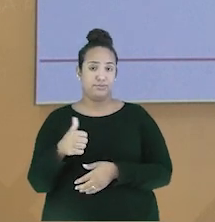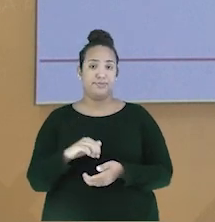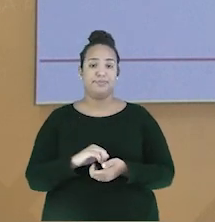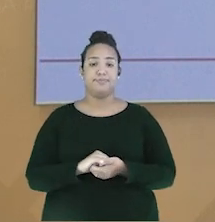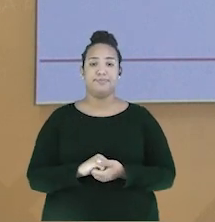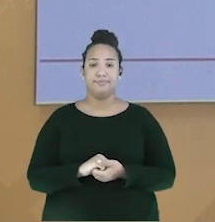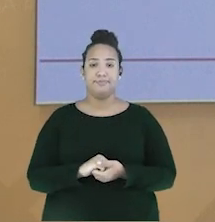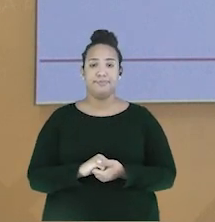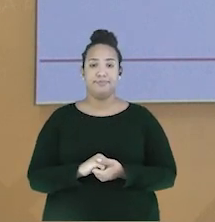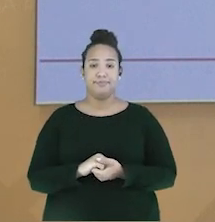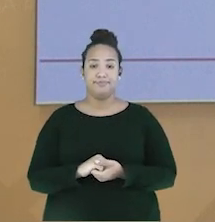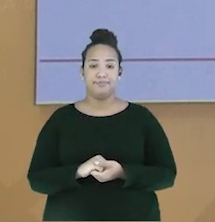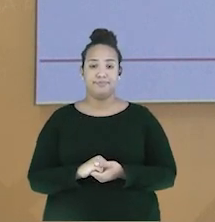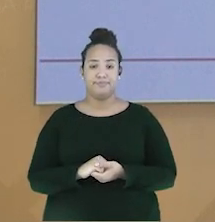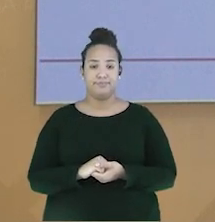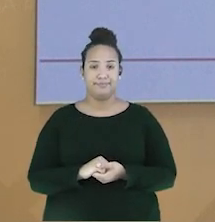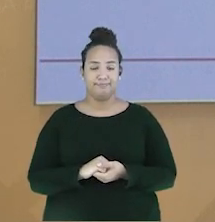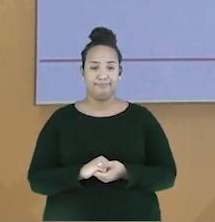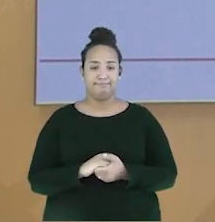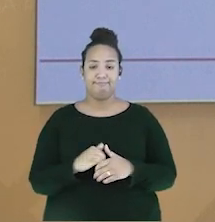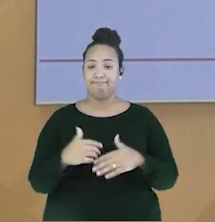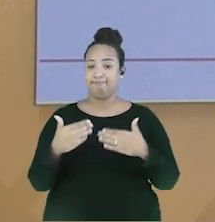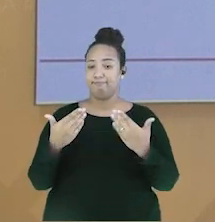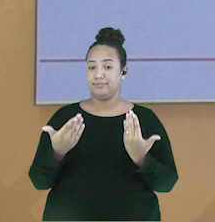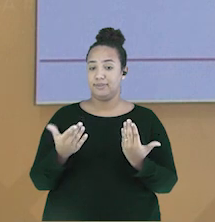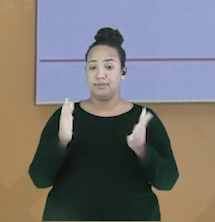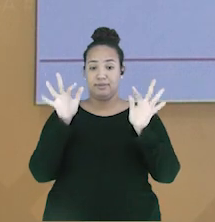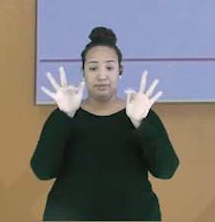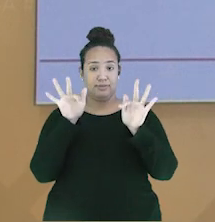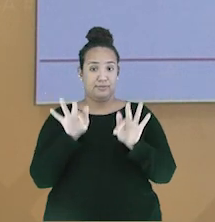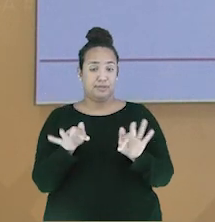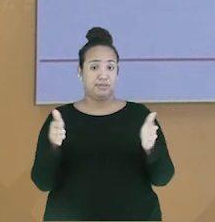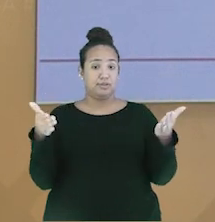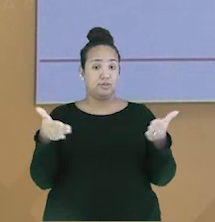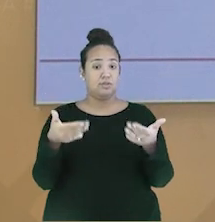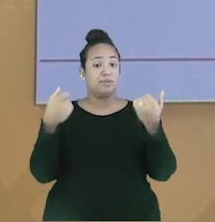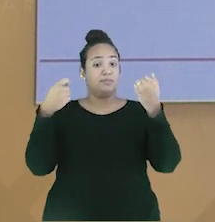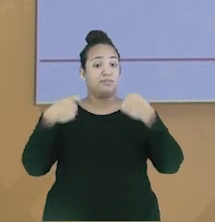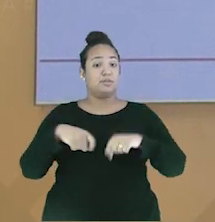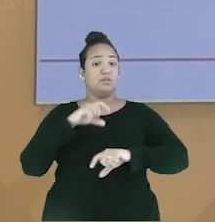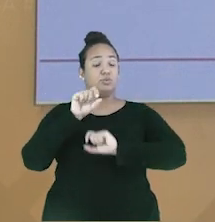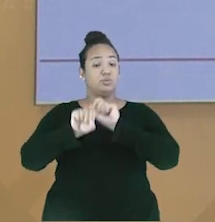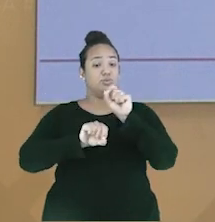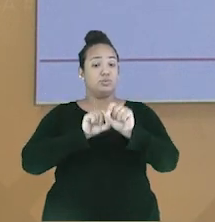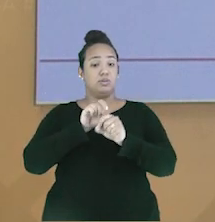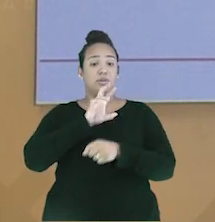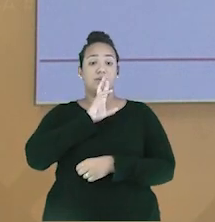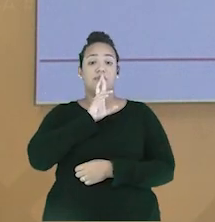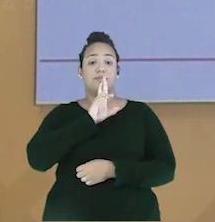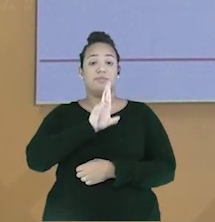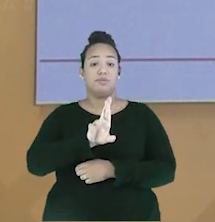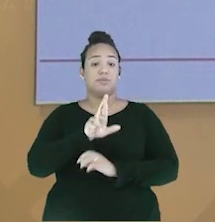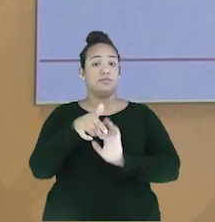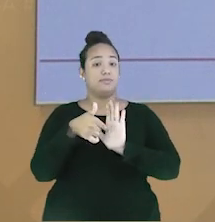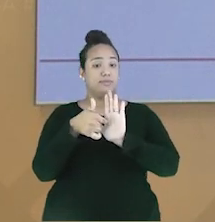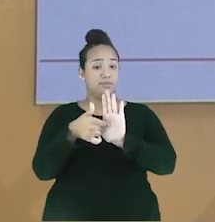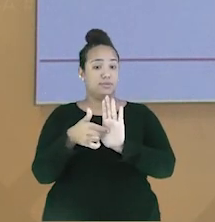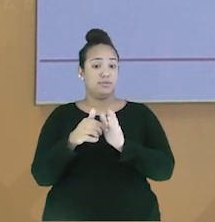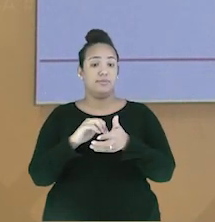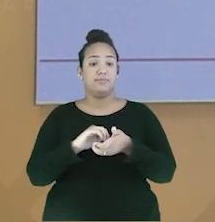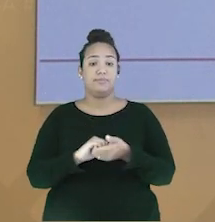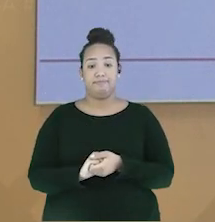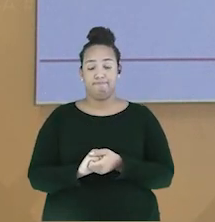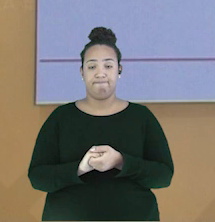361. Para finalizar, precisamos agora formular a nossa resposta.